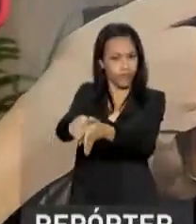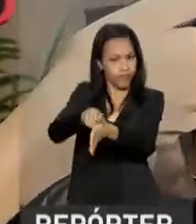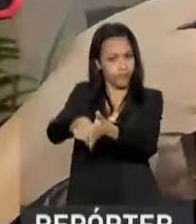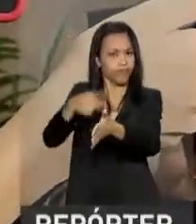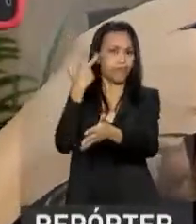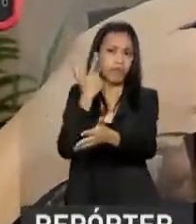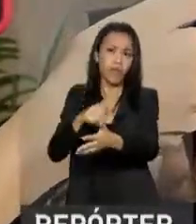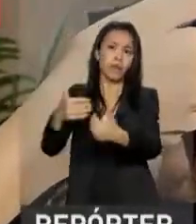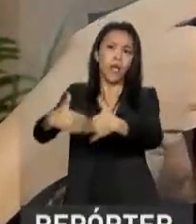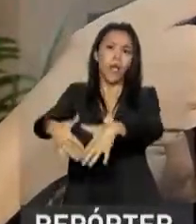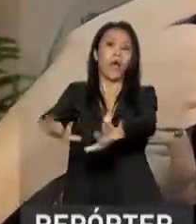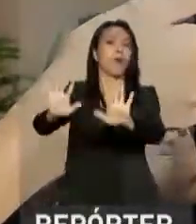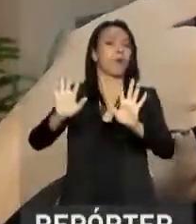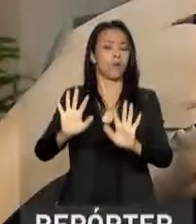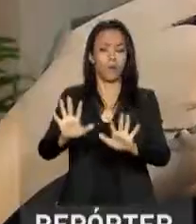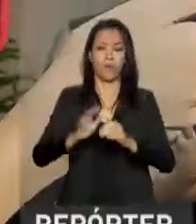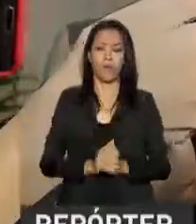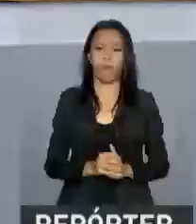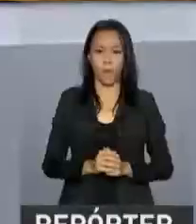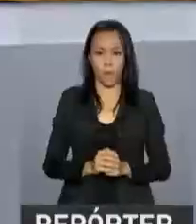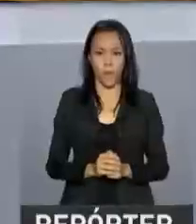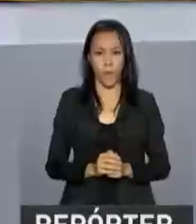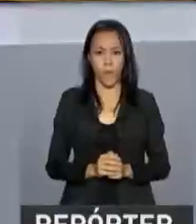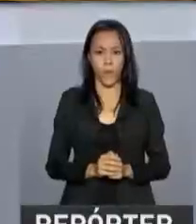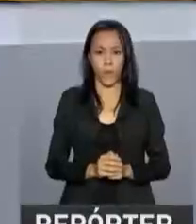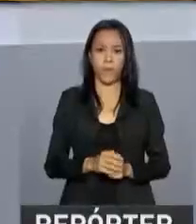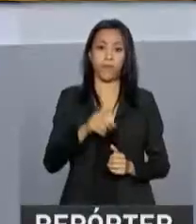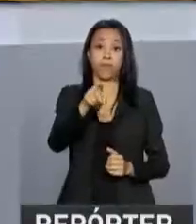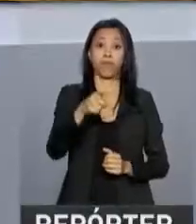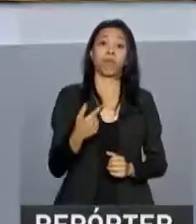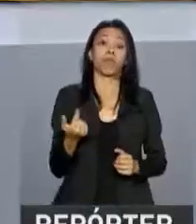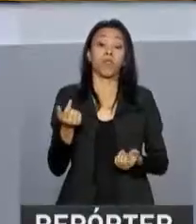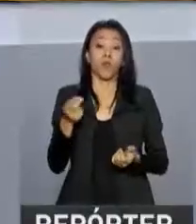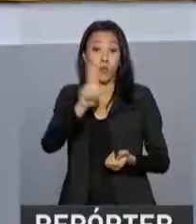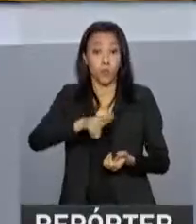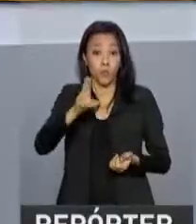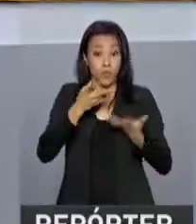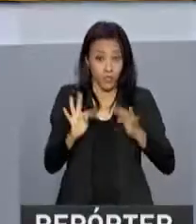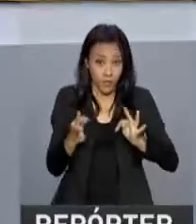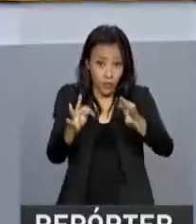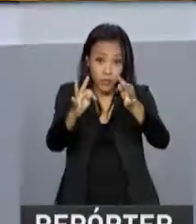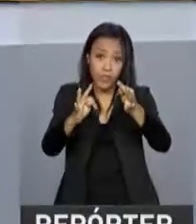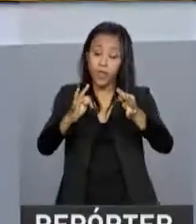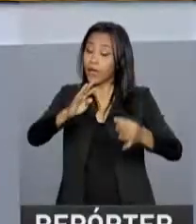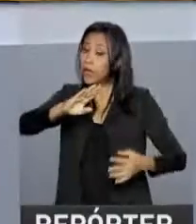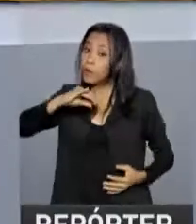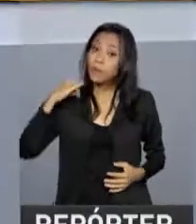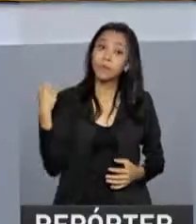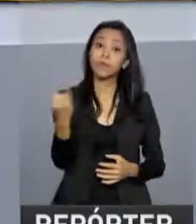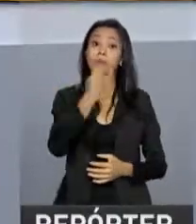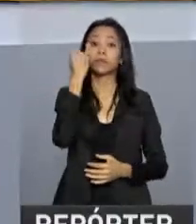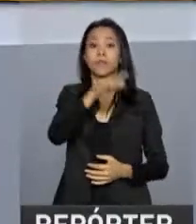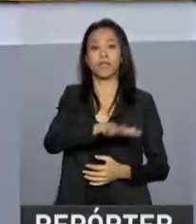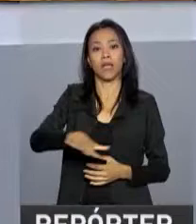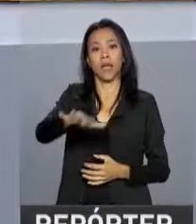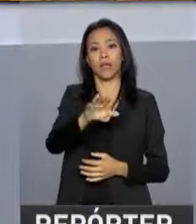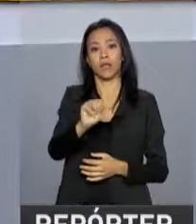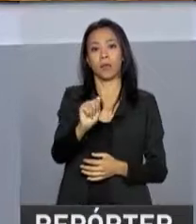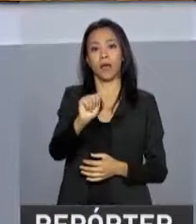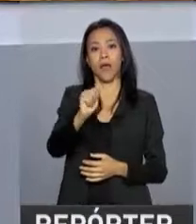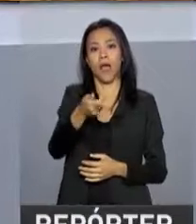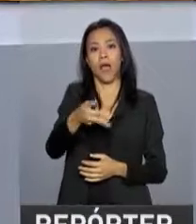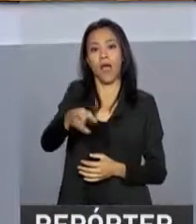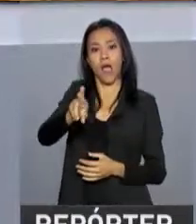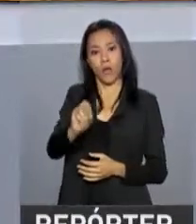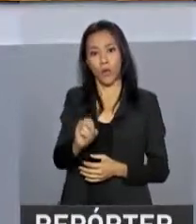políticas partidárias ou coisa parecida a modernização é palavra-chave no agronegócio é por meio dela que